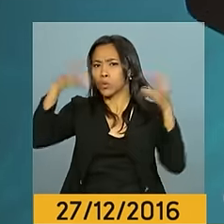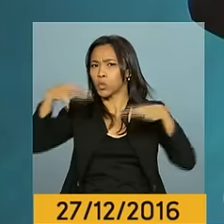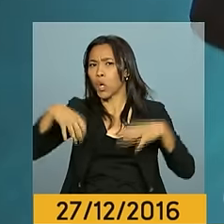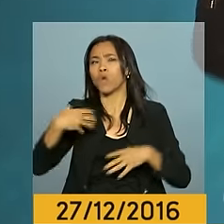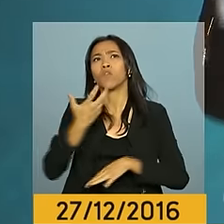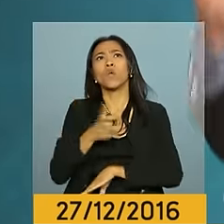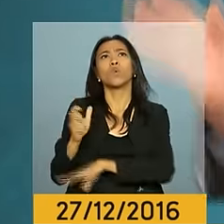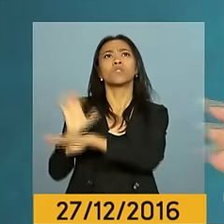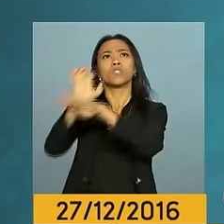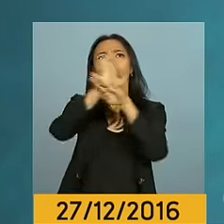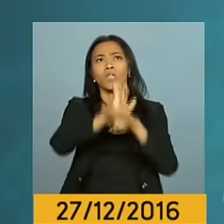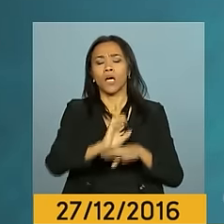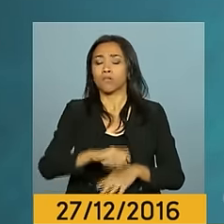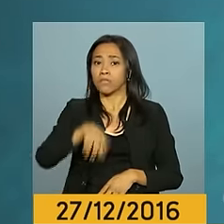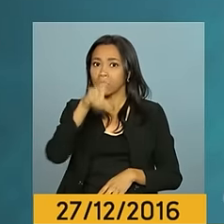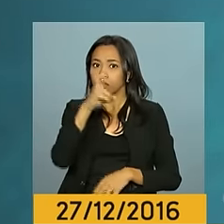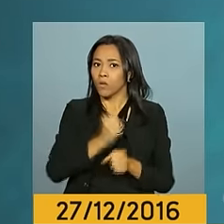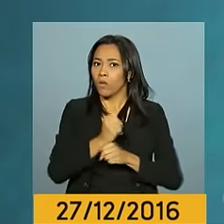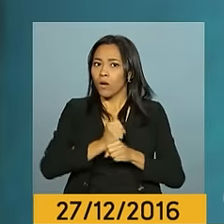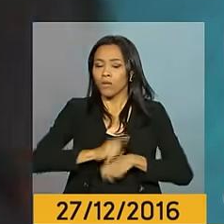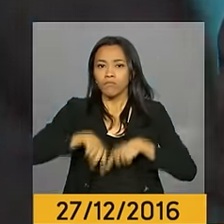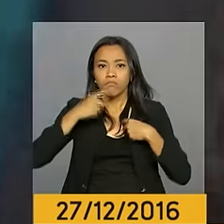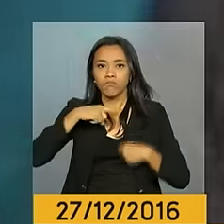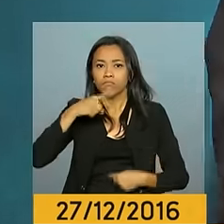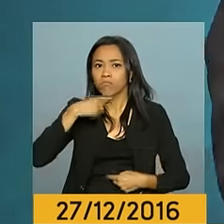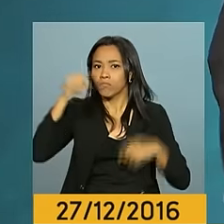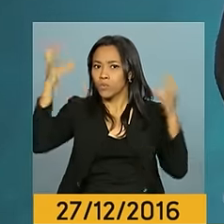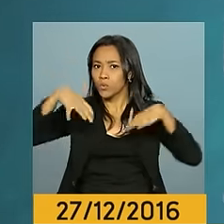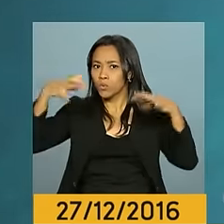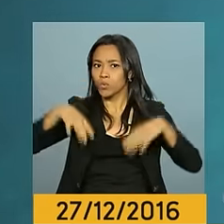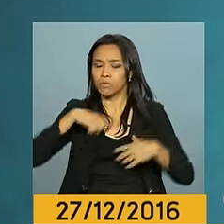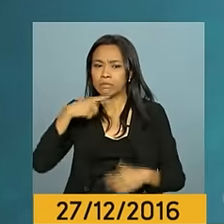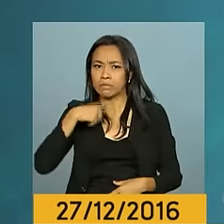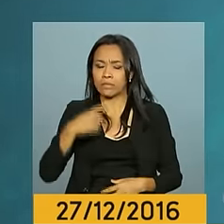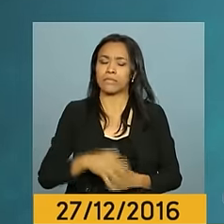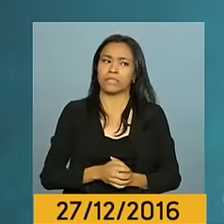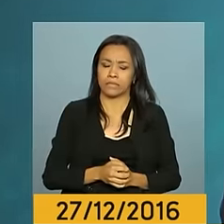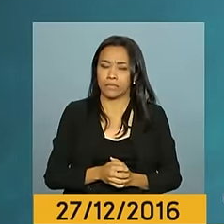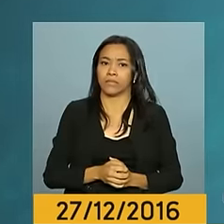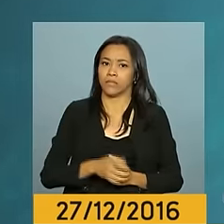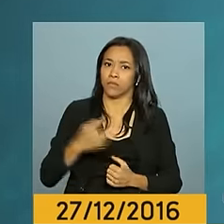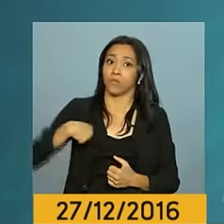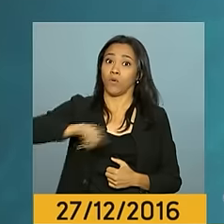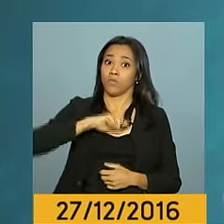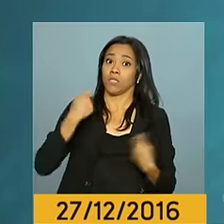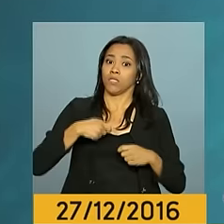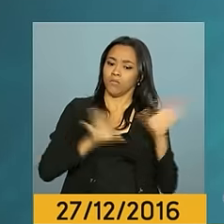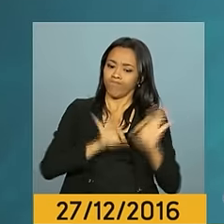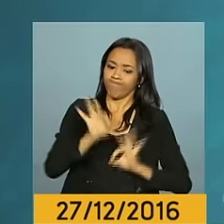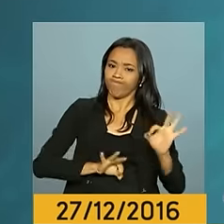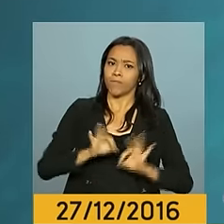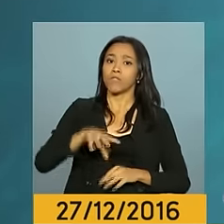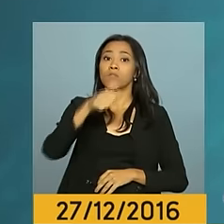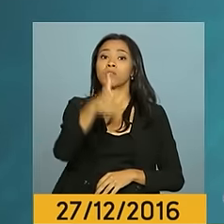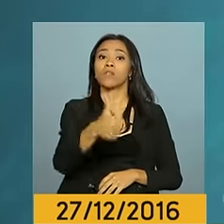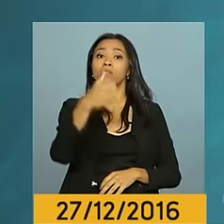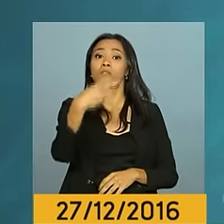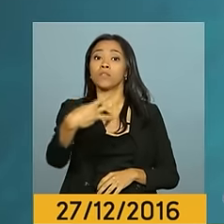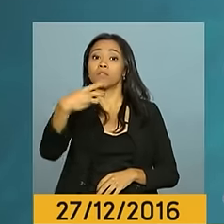outros estados há 5 anos não recebe água da chuva nós temos que tomar providência Afinal são